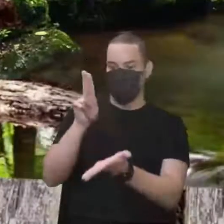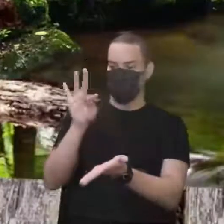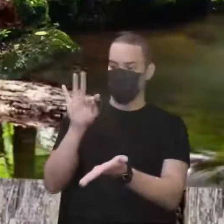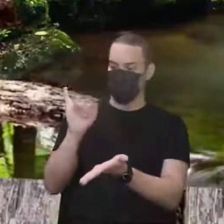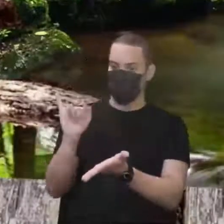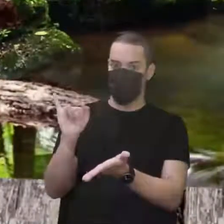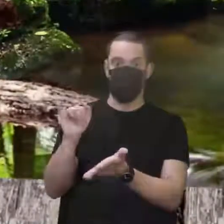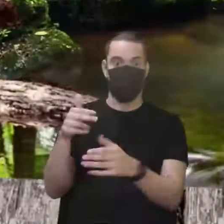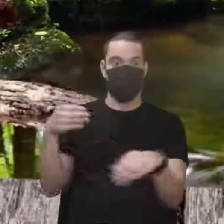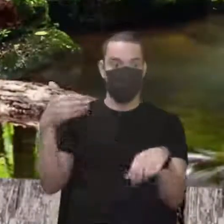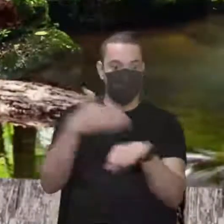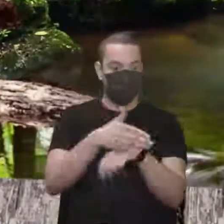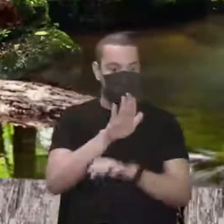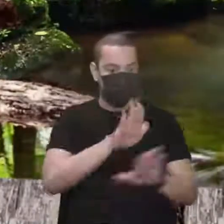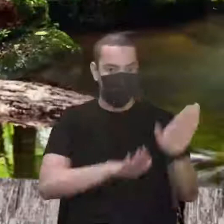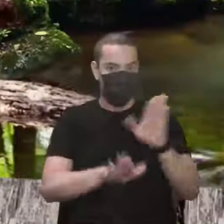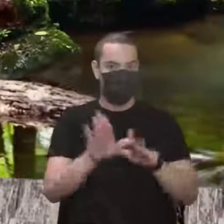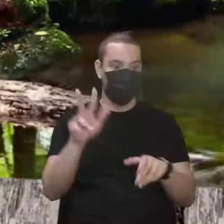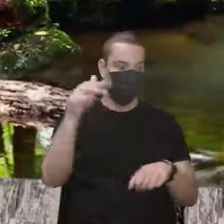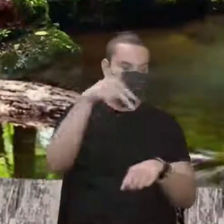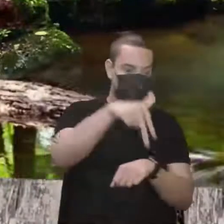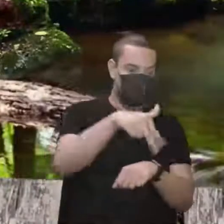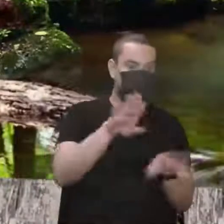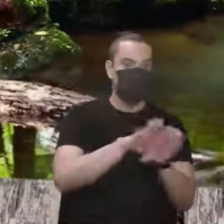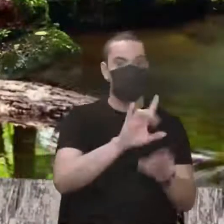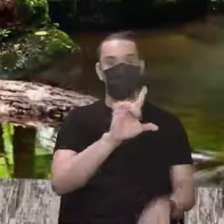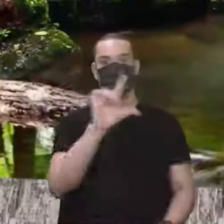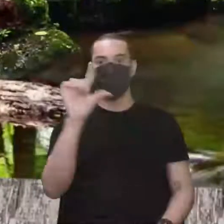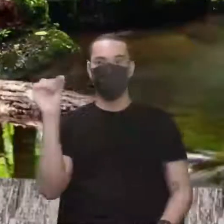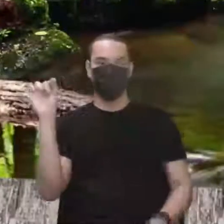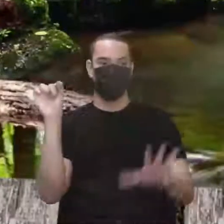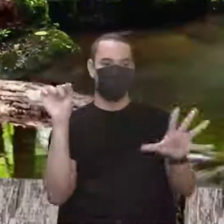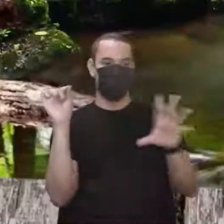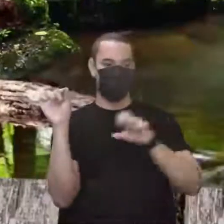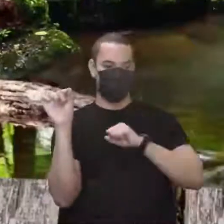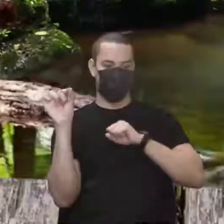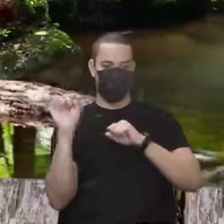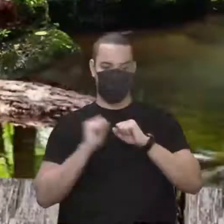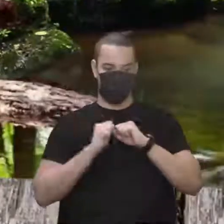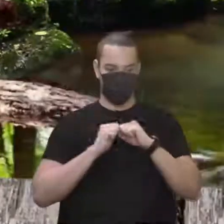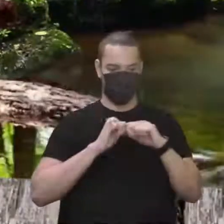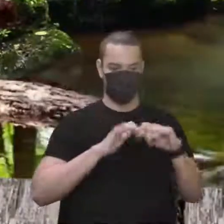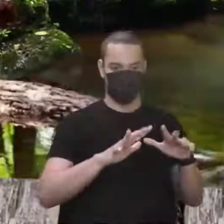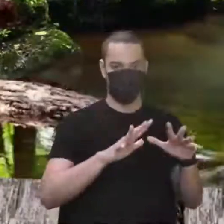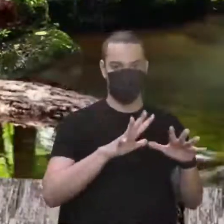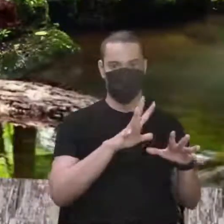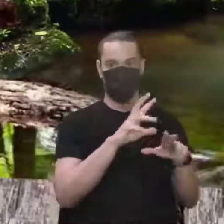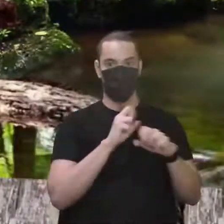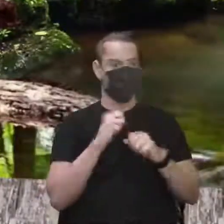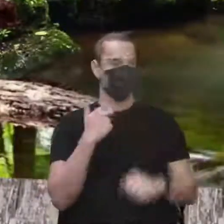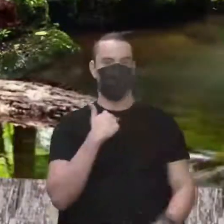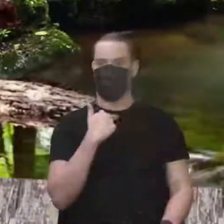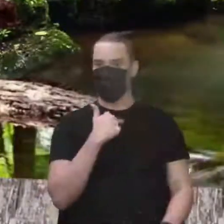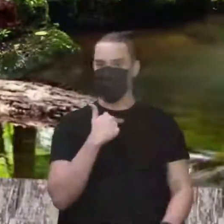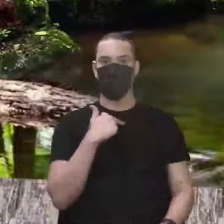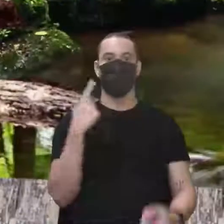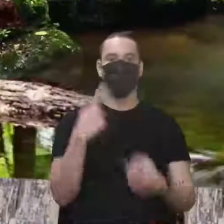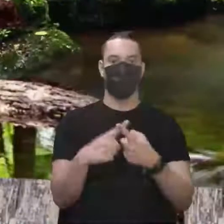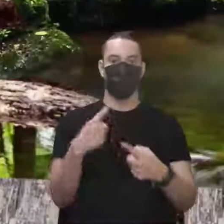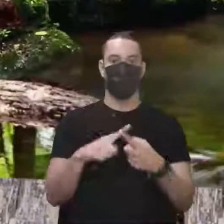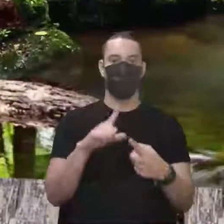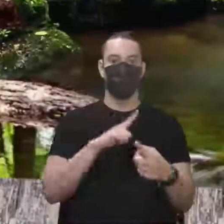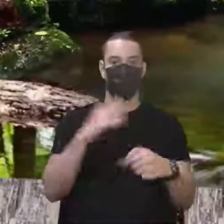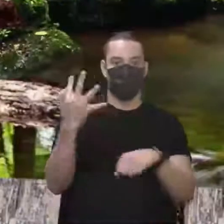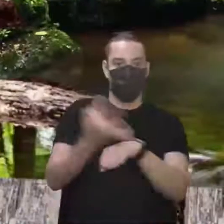ter cuidado quando entra e o cuidado quando sai, para não trazer e nem para tirar esses micro-organismos daqueles lugares, que eles vão